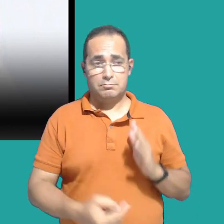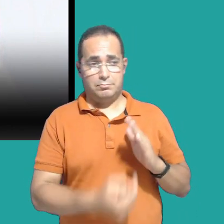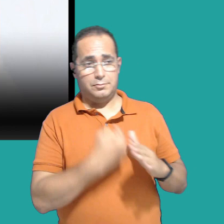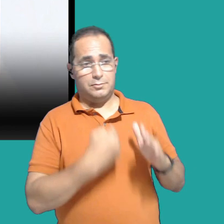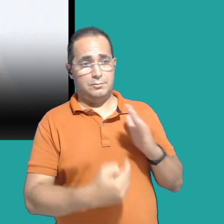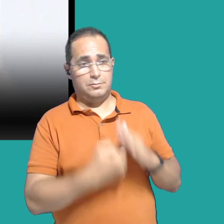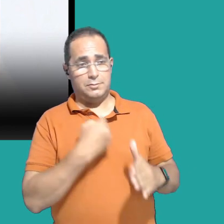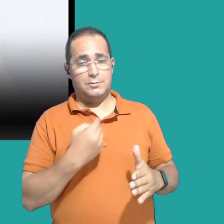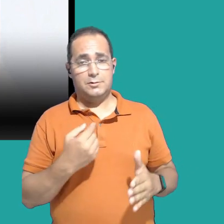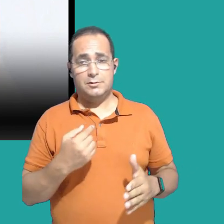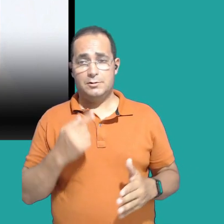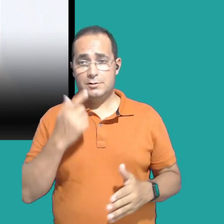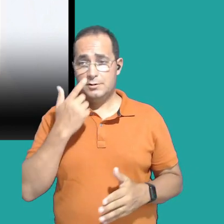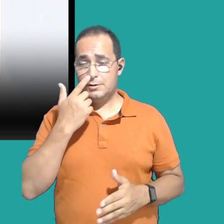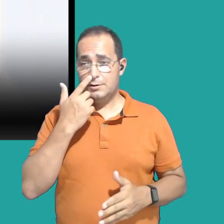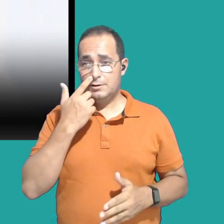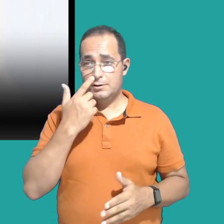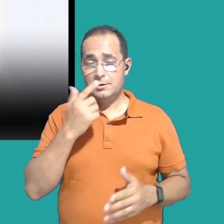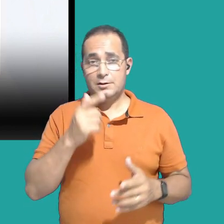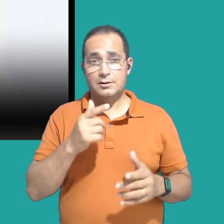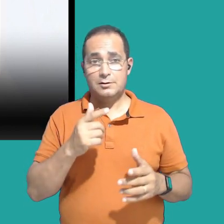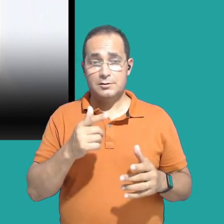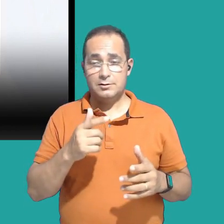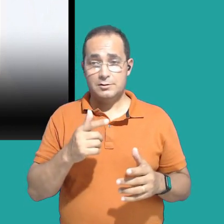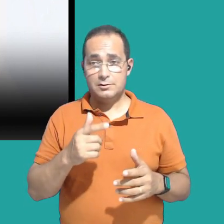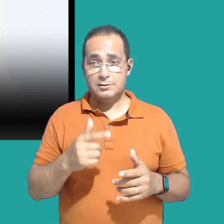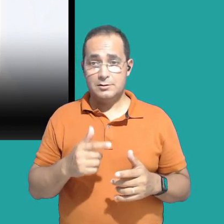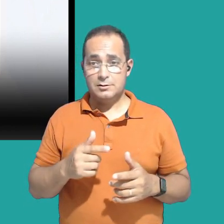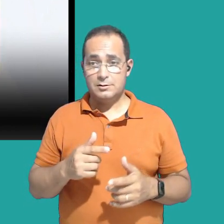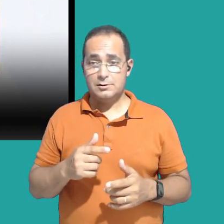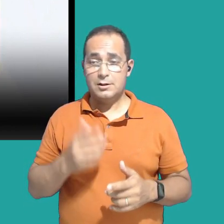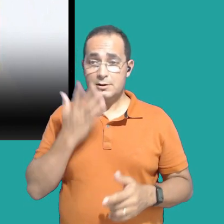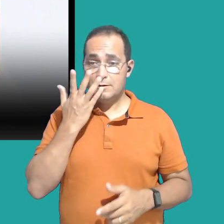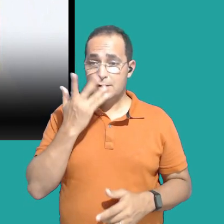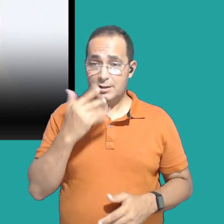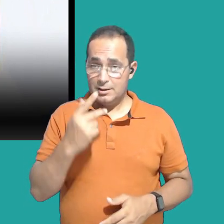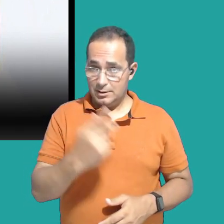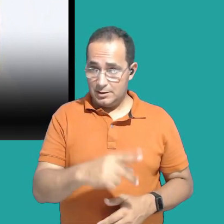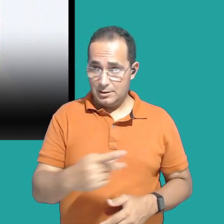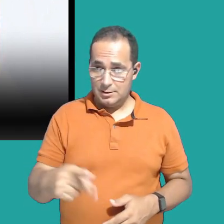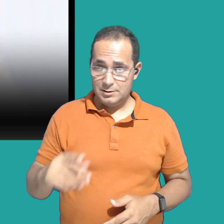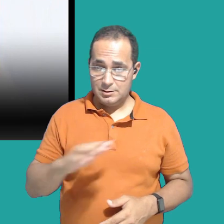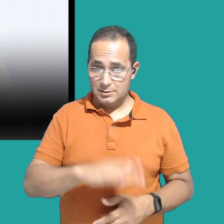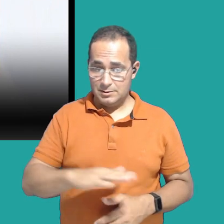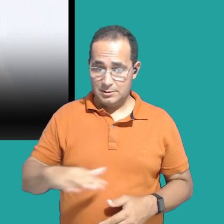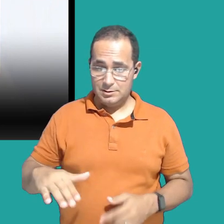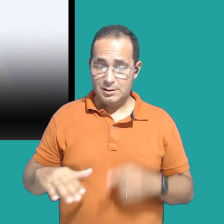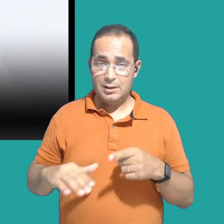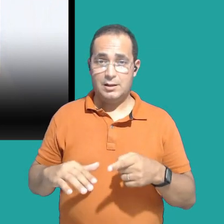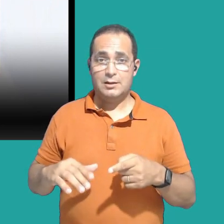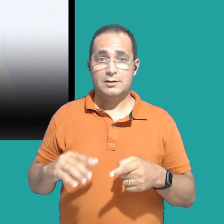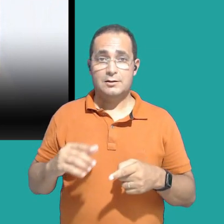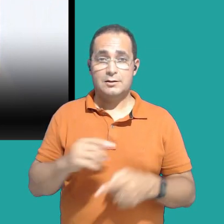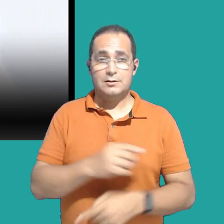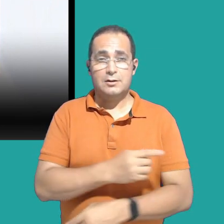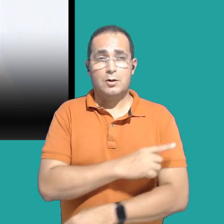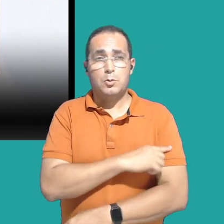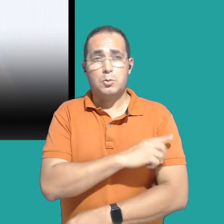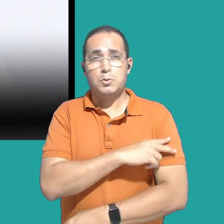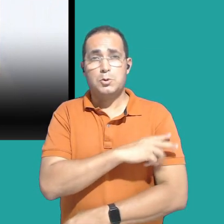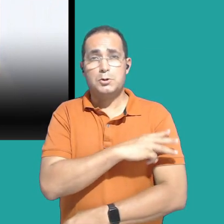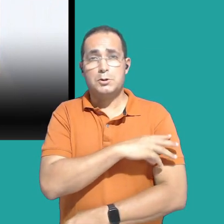alguma coisa. Então, assim, eu percebi uma proatividade muito grande nas crianças, né,